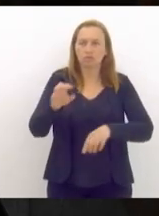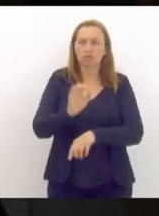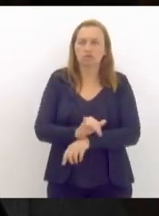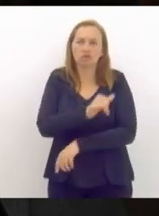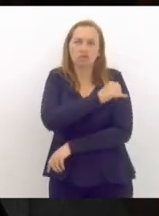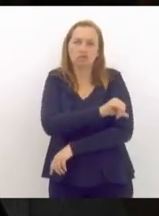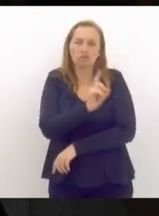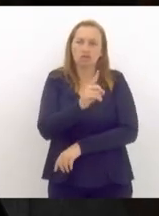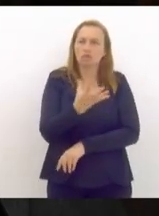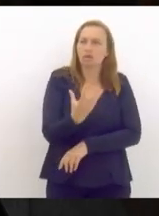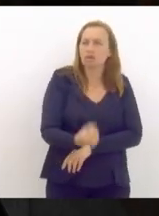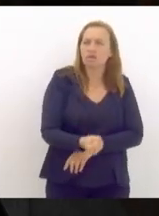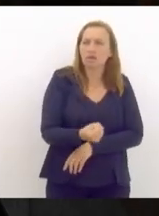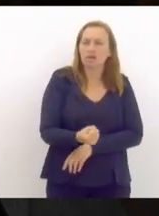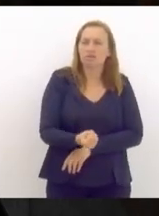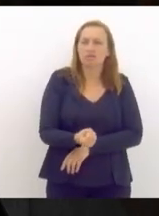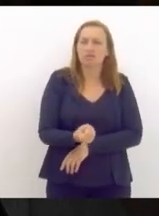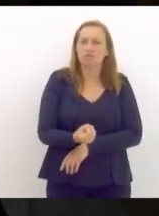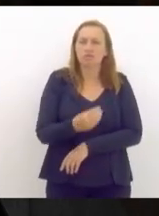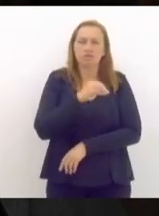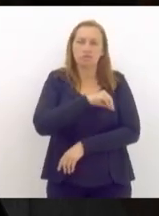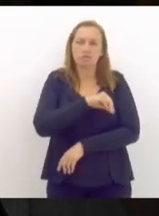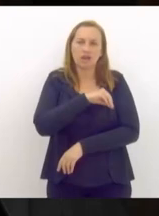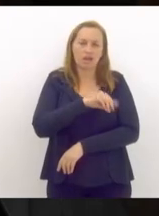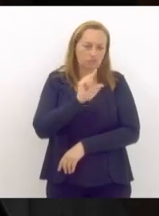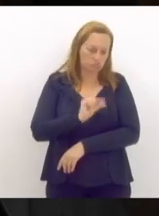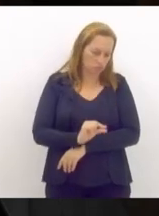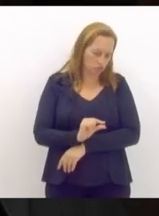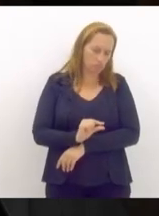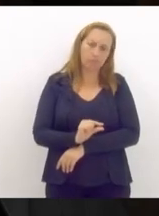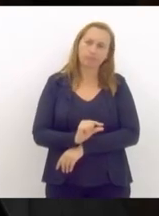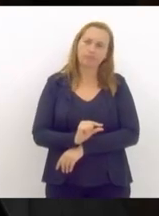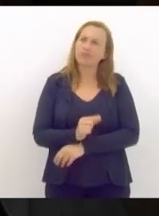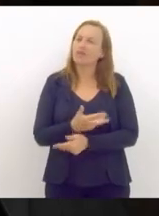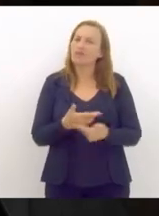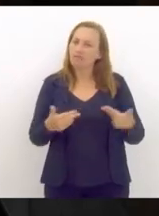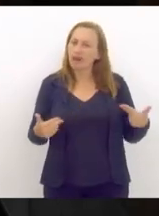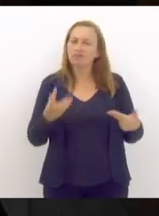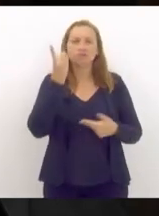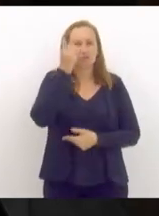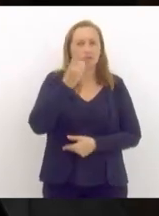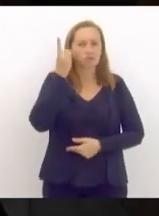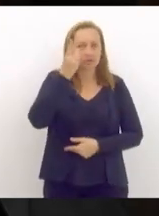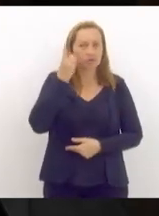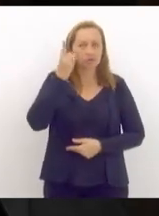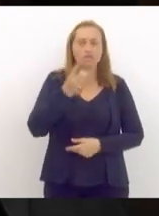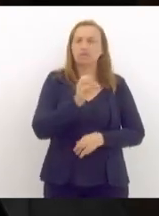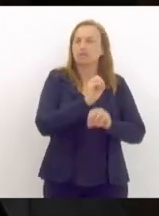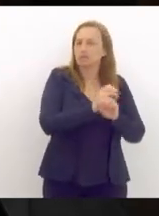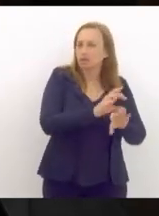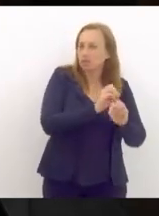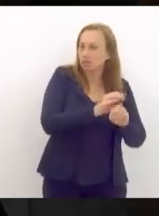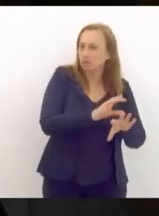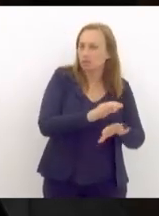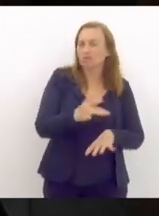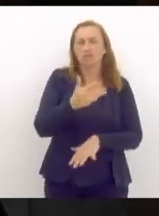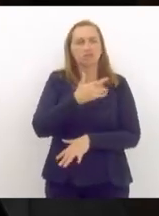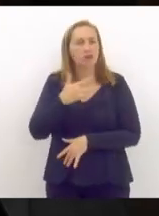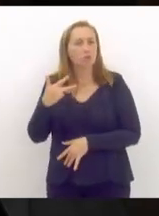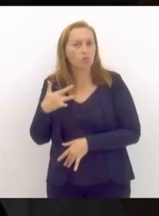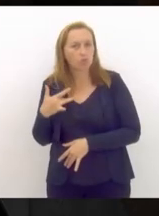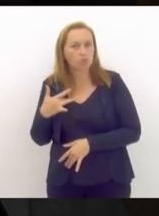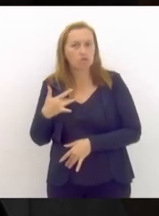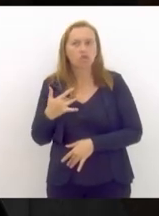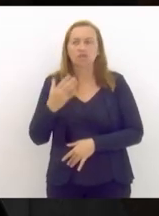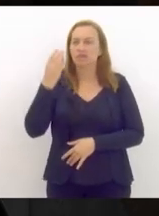recebem sequer um salário mínimo. Existem várias categorias, deputado, na educação, na saúde,